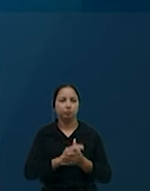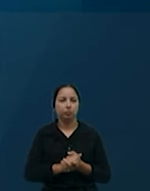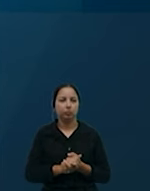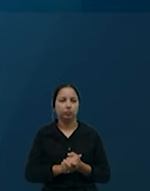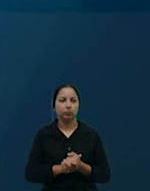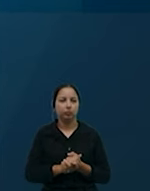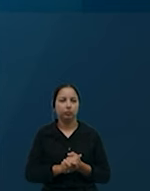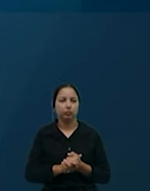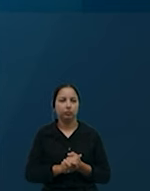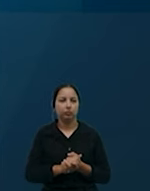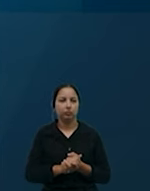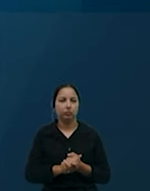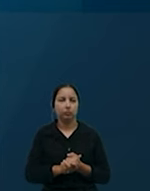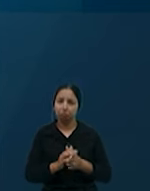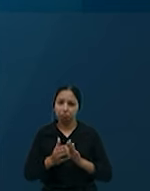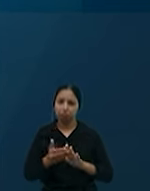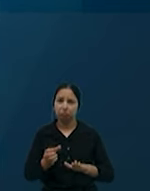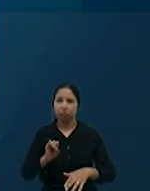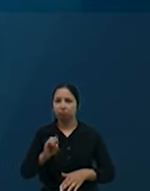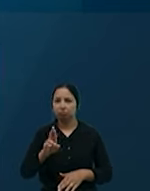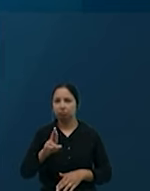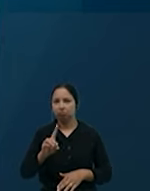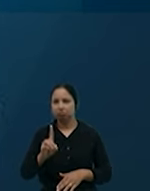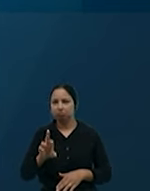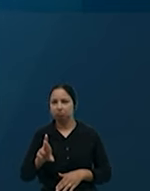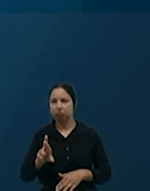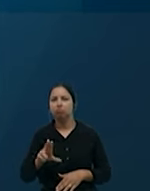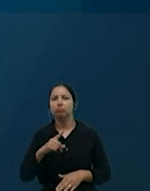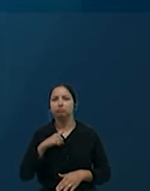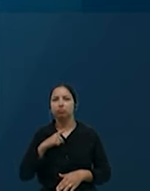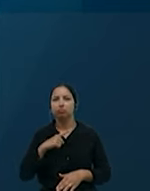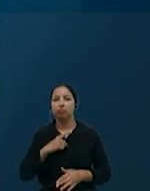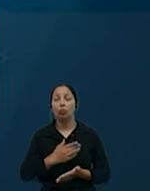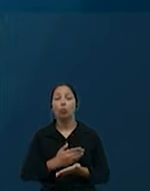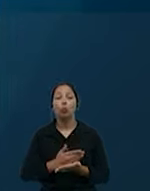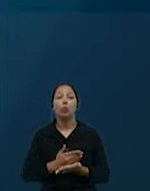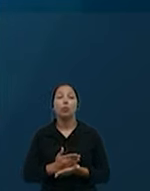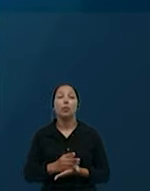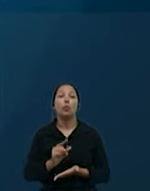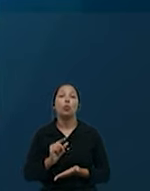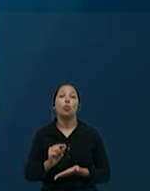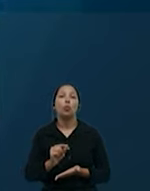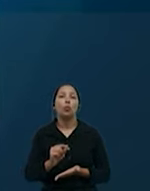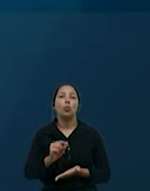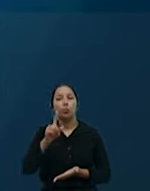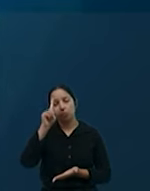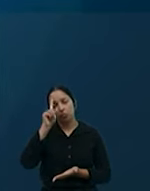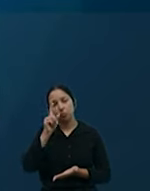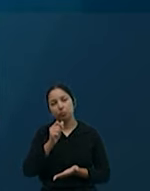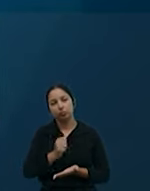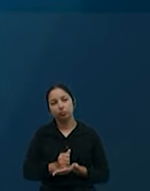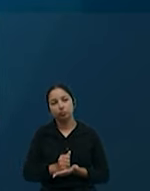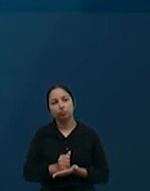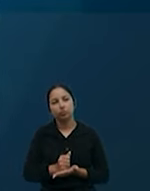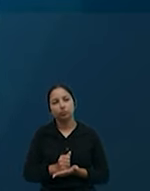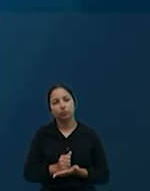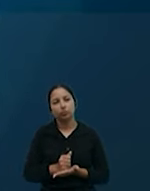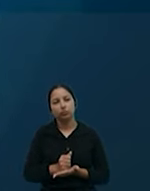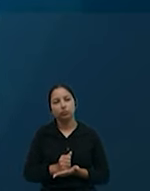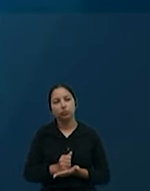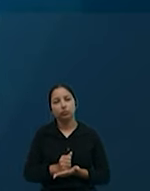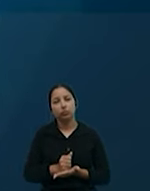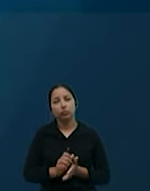de IRDR, que teve na sua origem, não é, decisão proferida no âmbito de